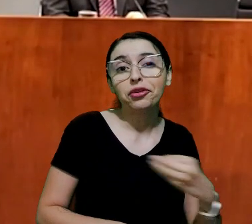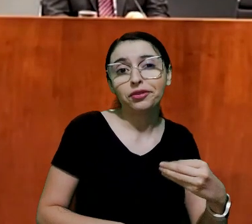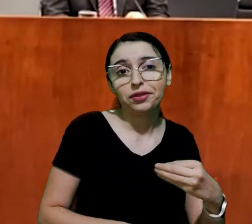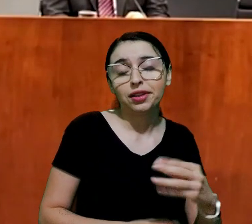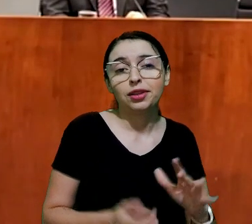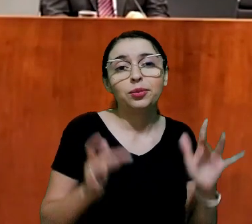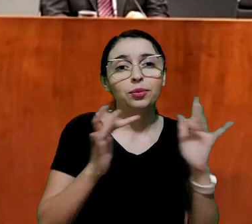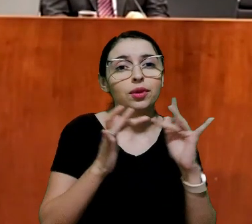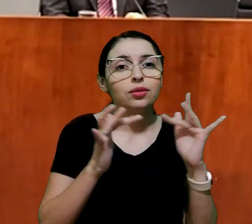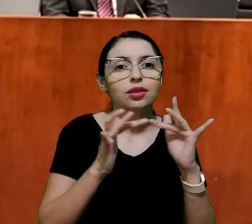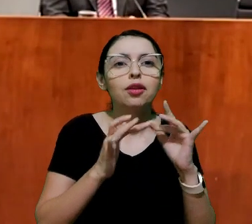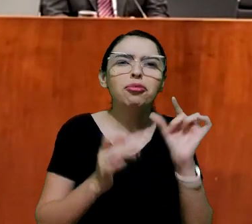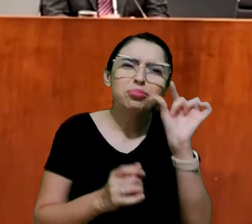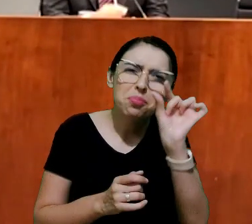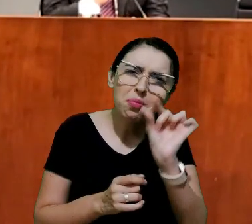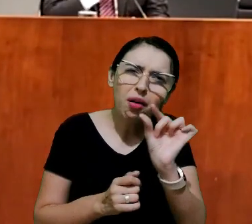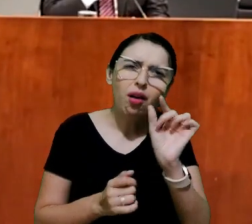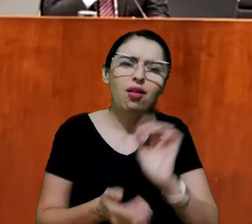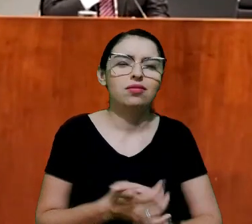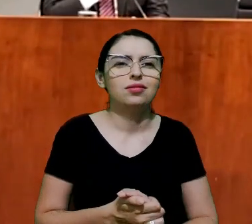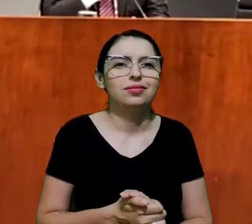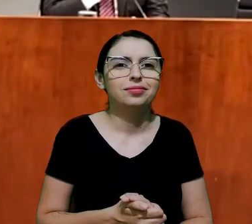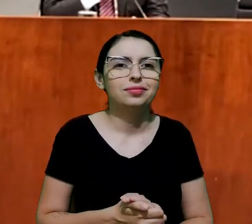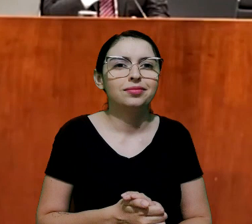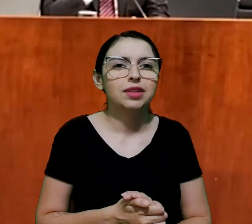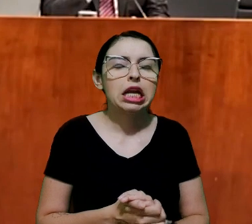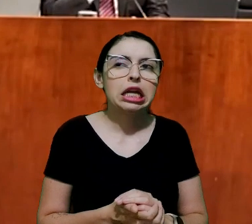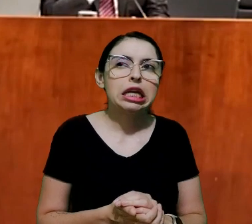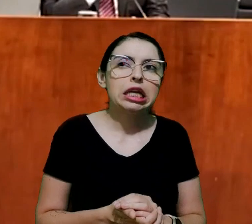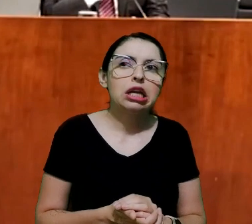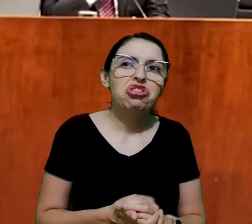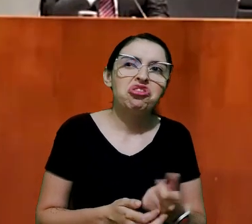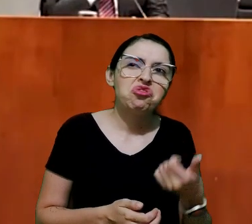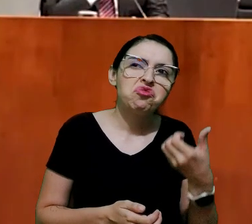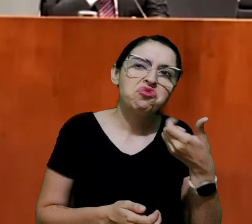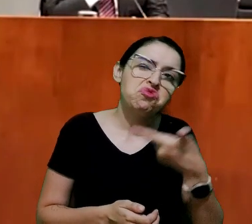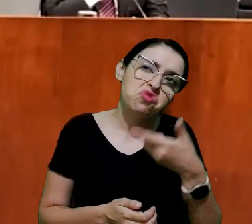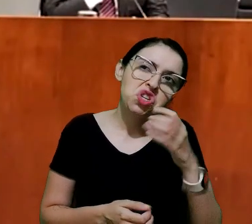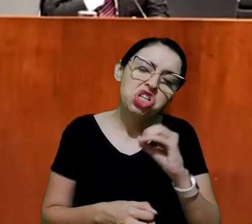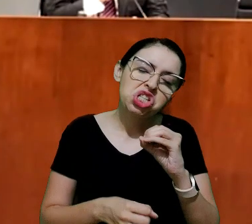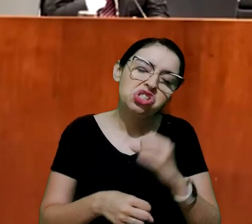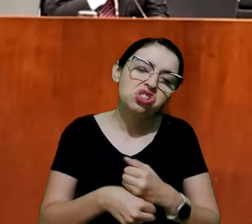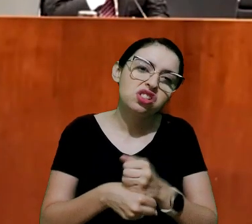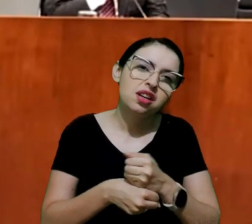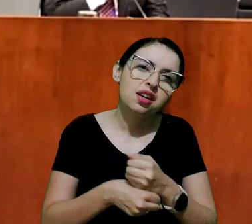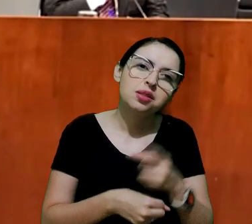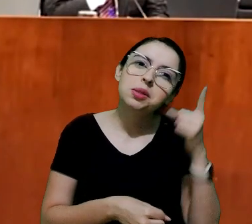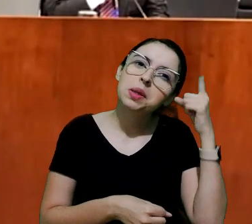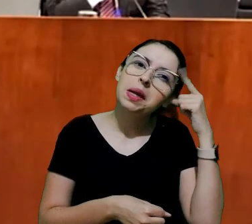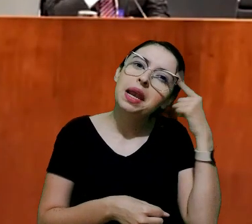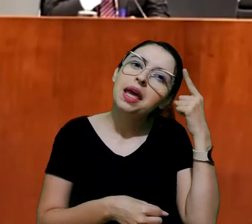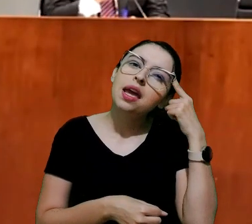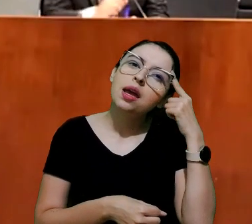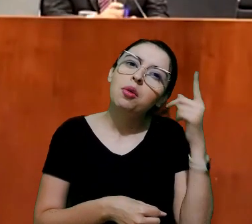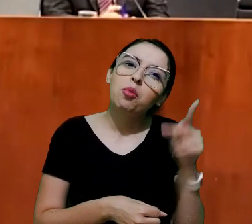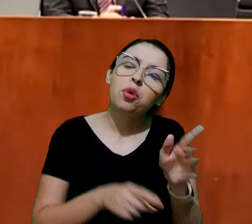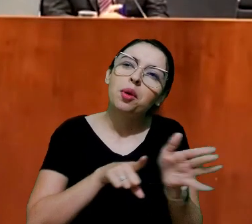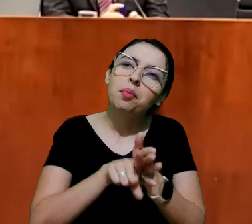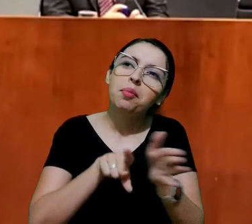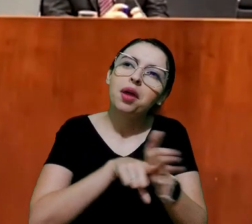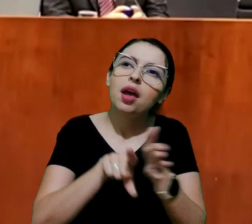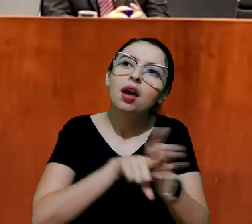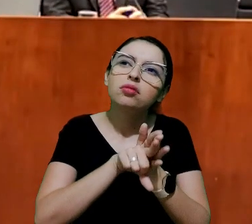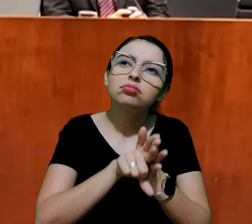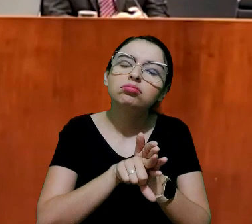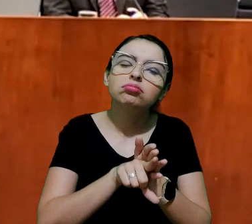Tá faltando pouco. Há muito tempo, acho que há uns 20 anos, eu me lembro que uns alunos fizeram umas perguntas para mim em matéria de direito de